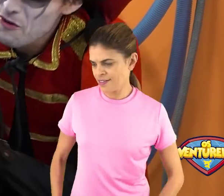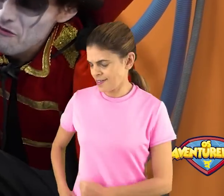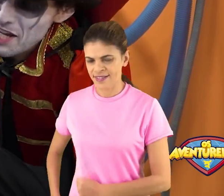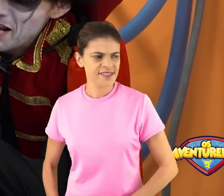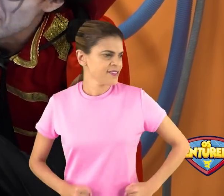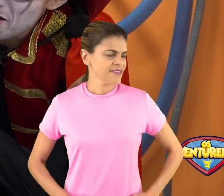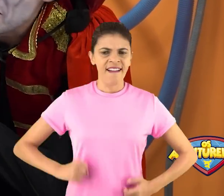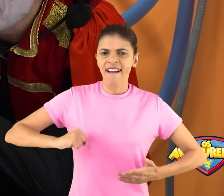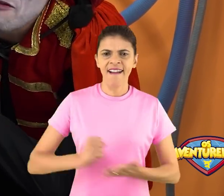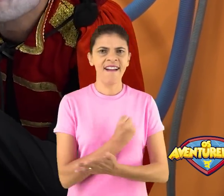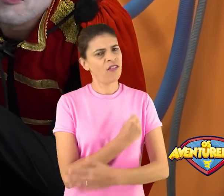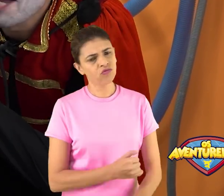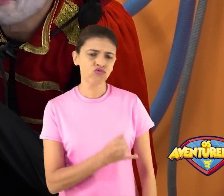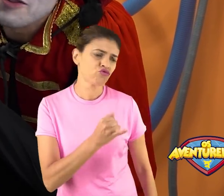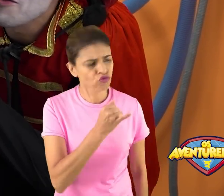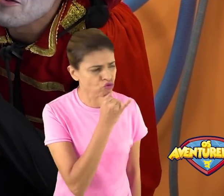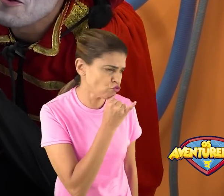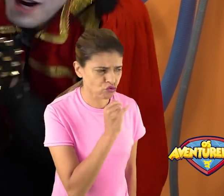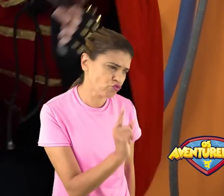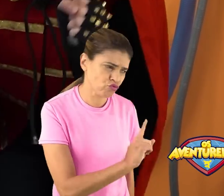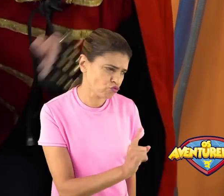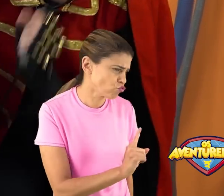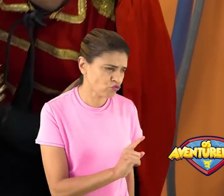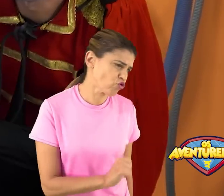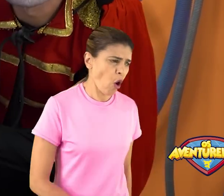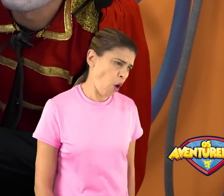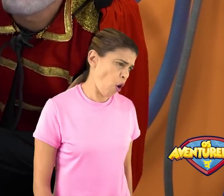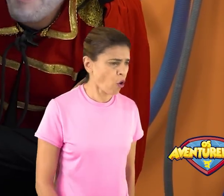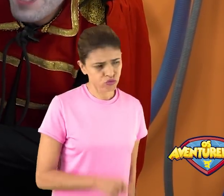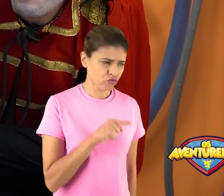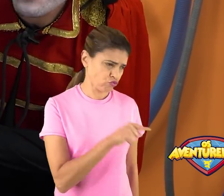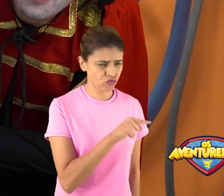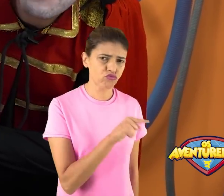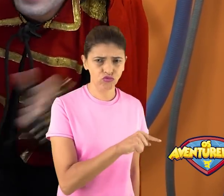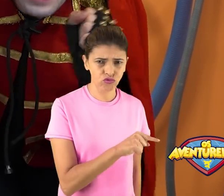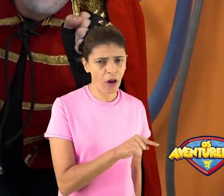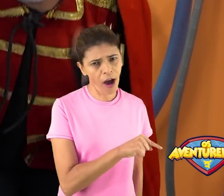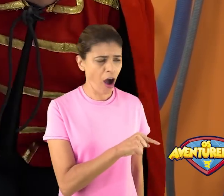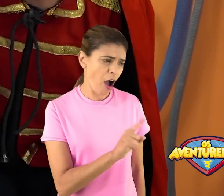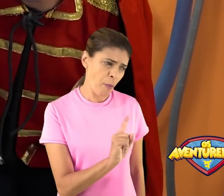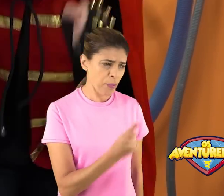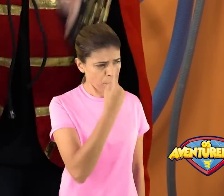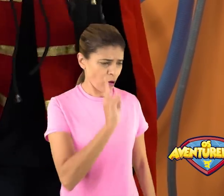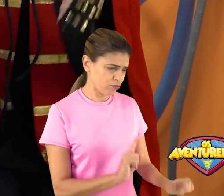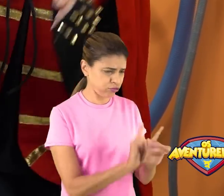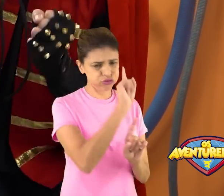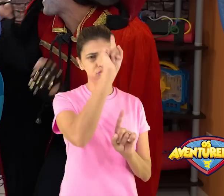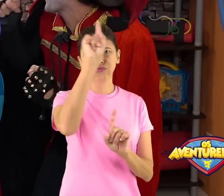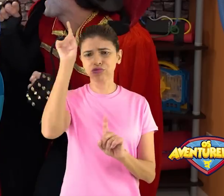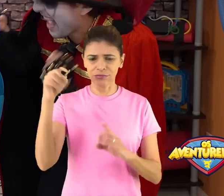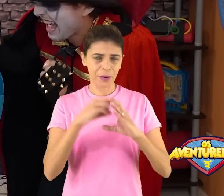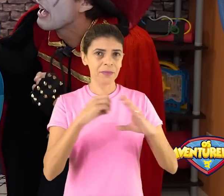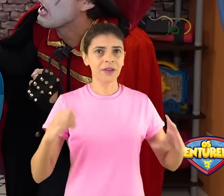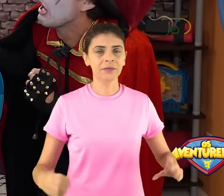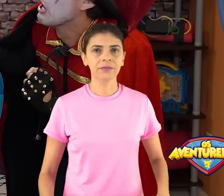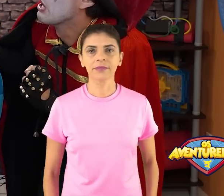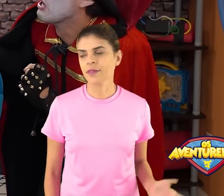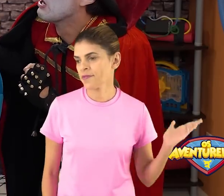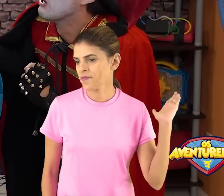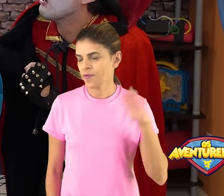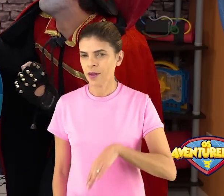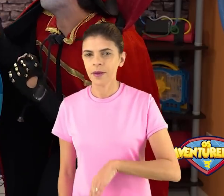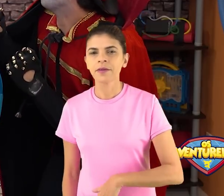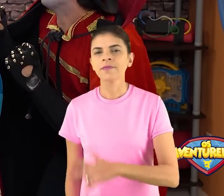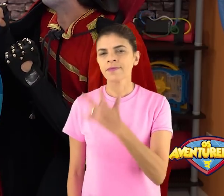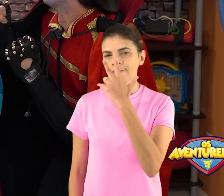Não fica triste, aventureiro azul Você vai ser a primeira pessoa a pisar em Marte Bem, pessoal Eu